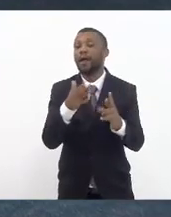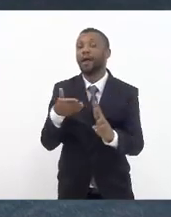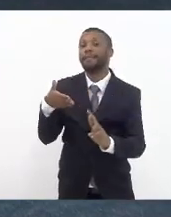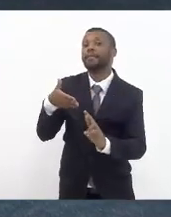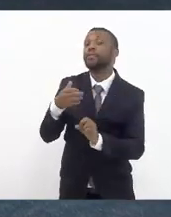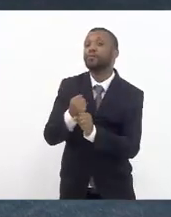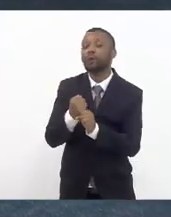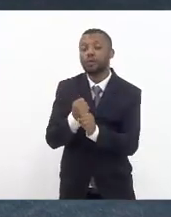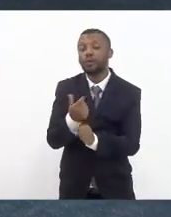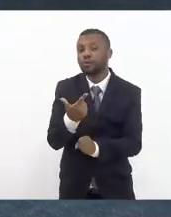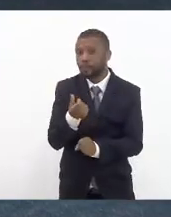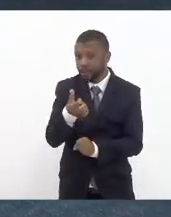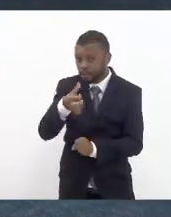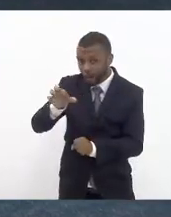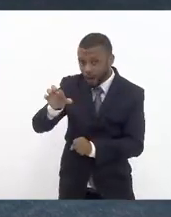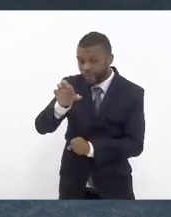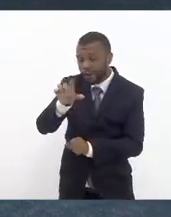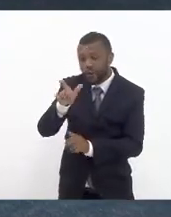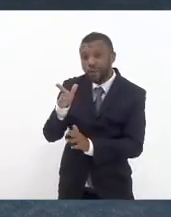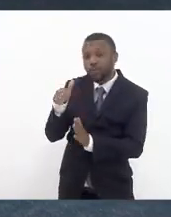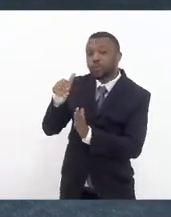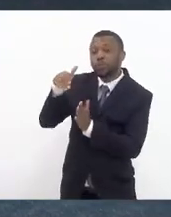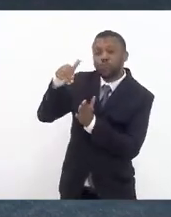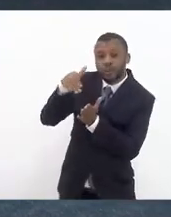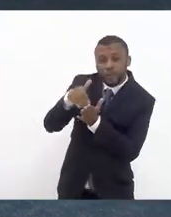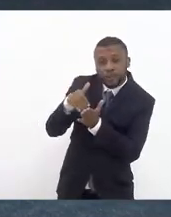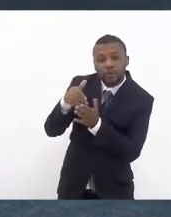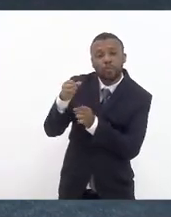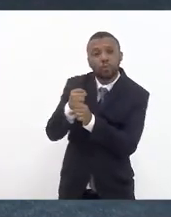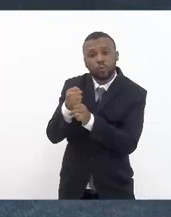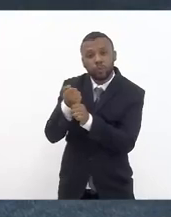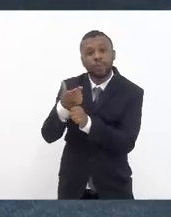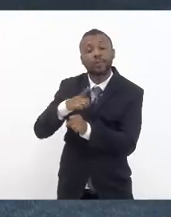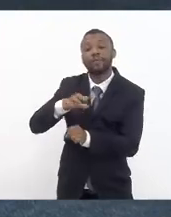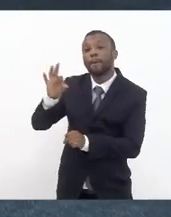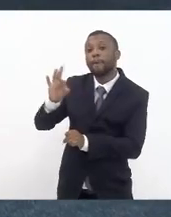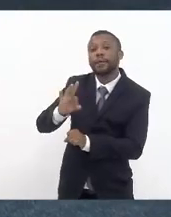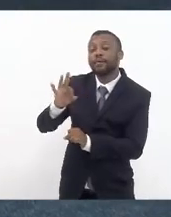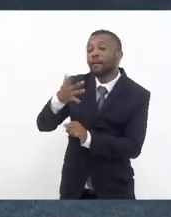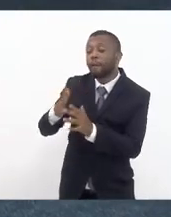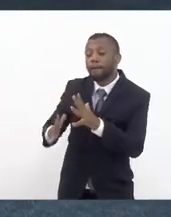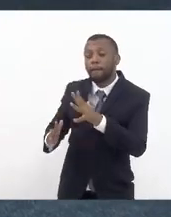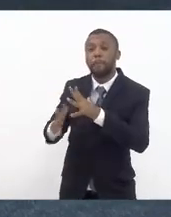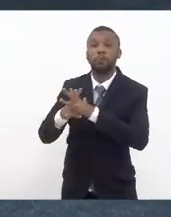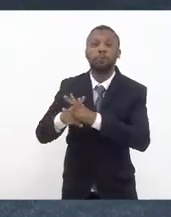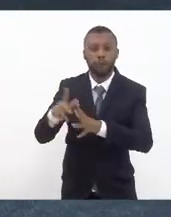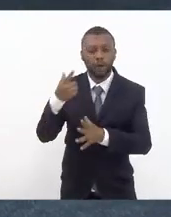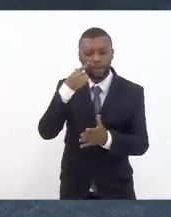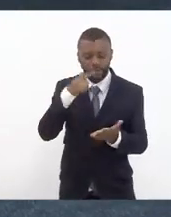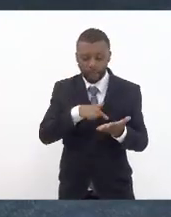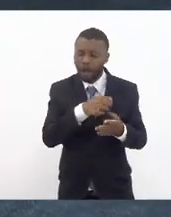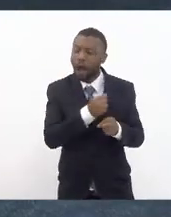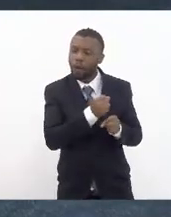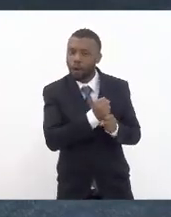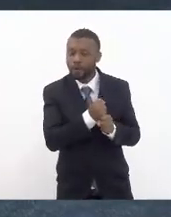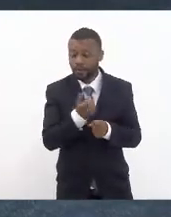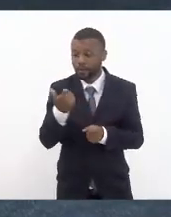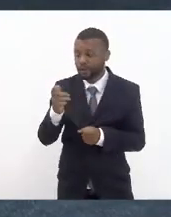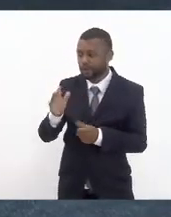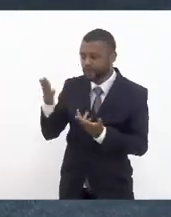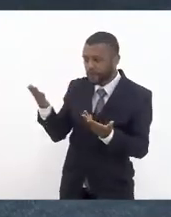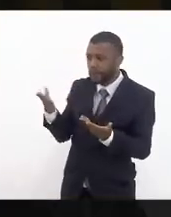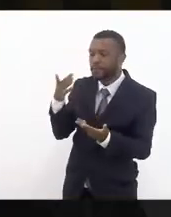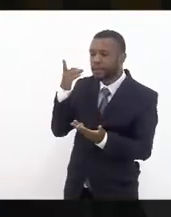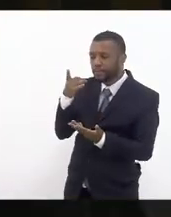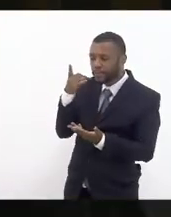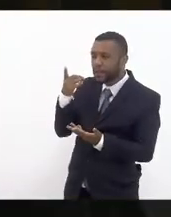2019, que foi nos últimos anos o percentual mais elevado. Eu fiz a conta aqui. Não, né? Senhor presidente, deputado Valdec Carneiro.